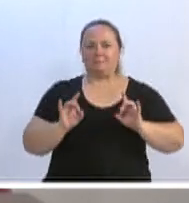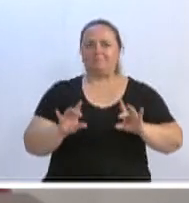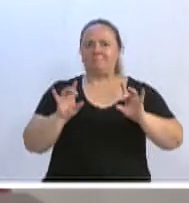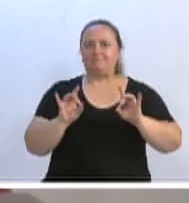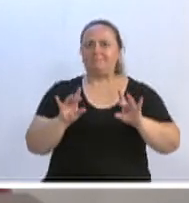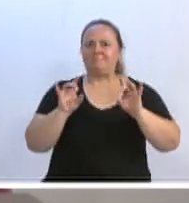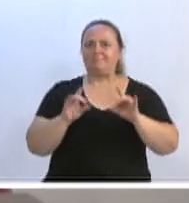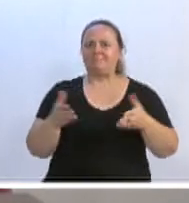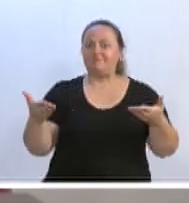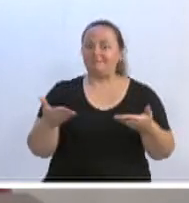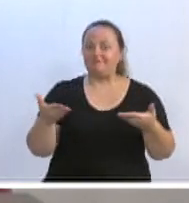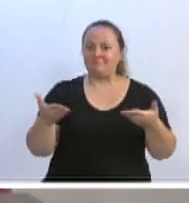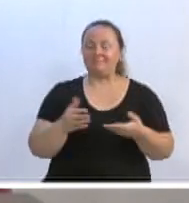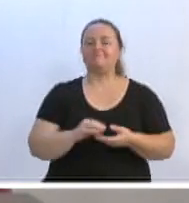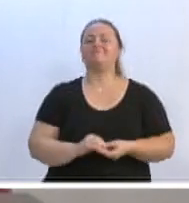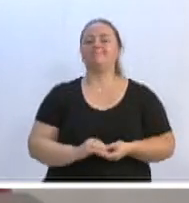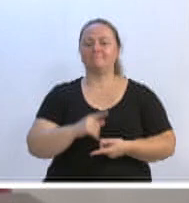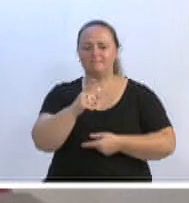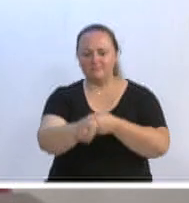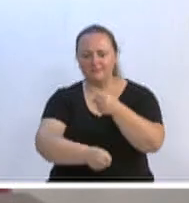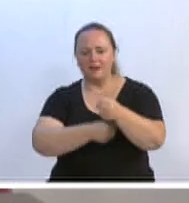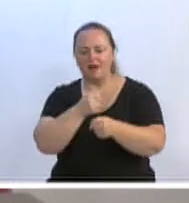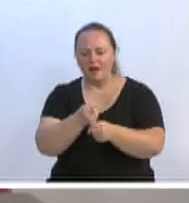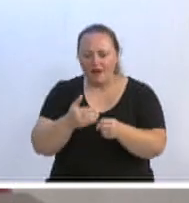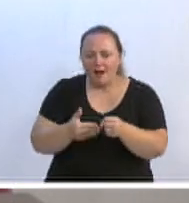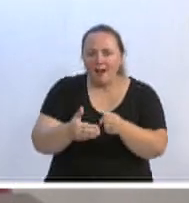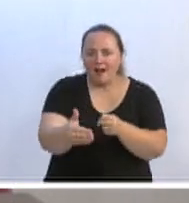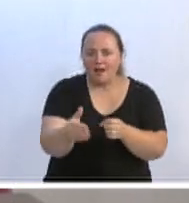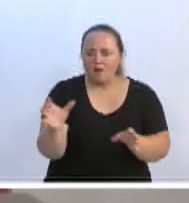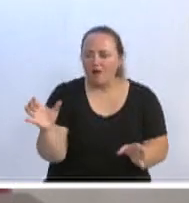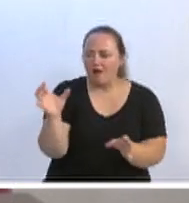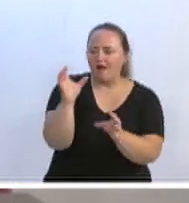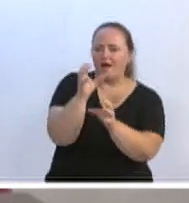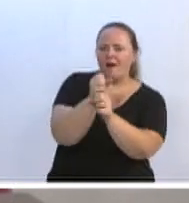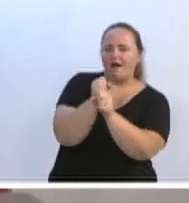neste ano completam seus 50 anos.